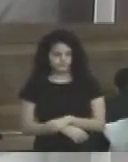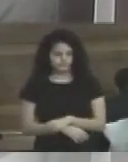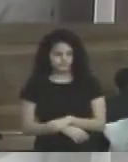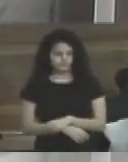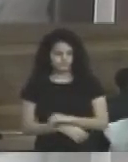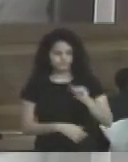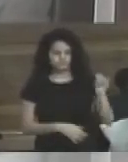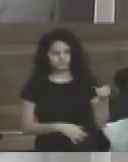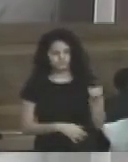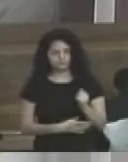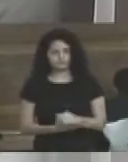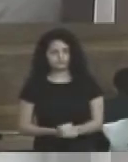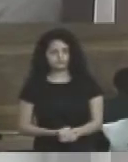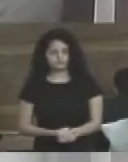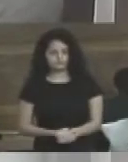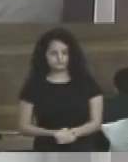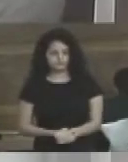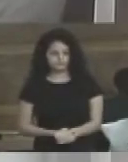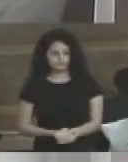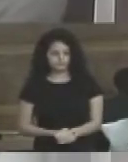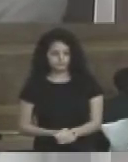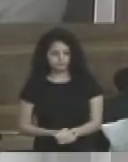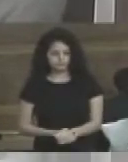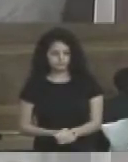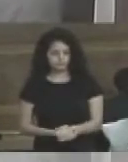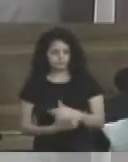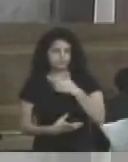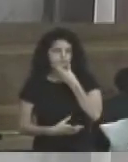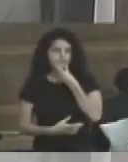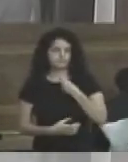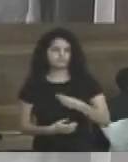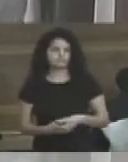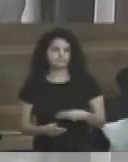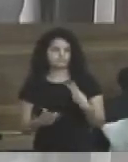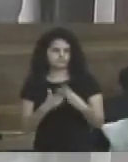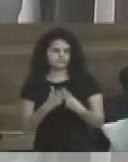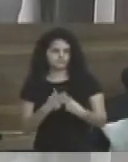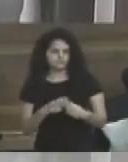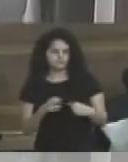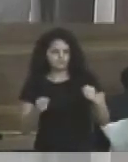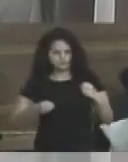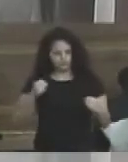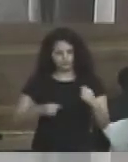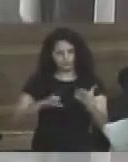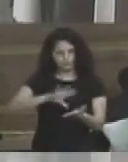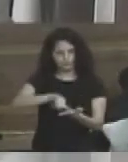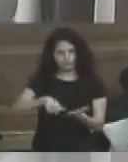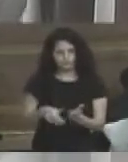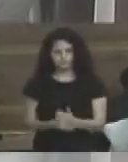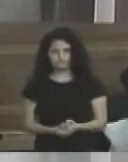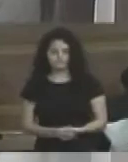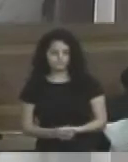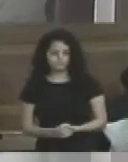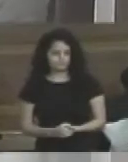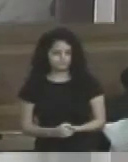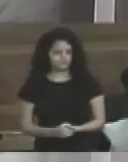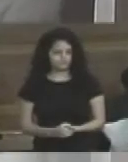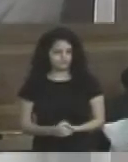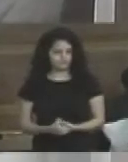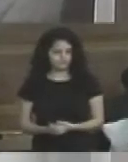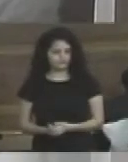Na Japuíba, uma maróquia e um elemento detido que conduzia o carro roubado. No